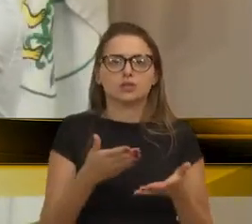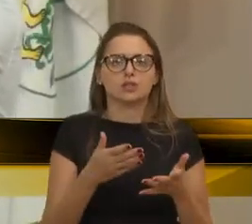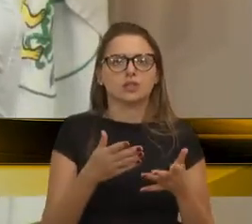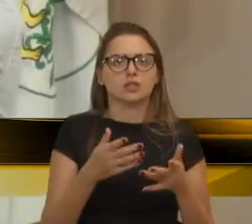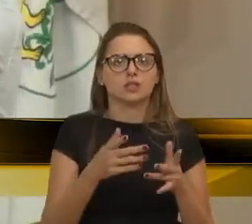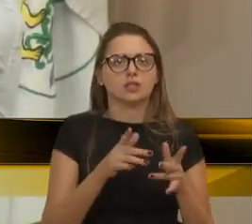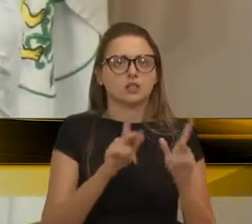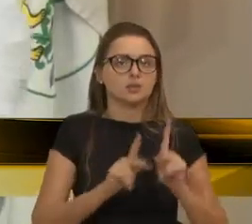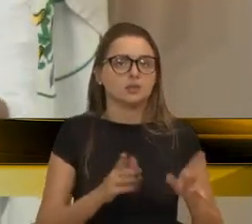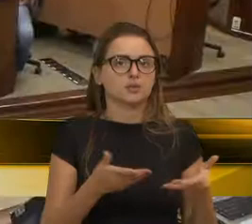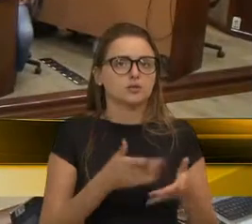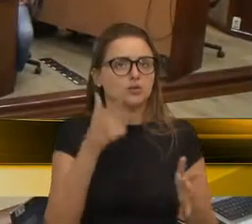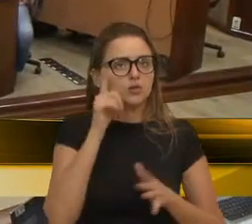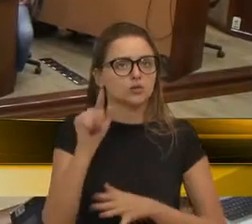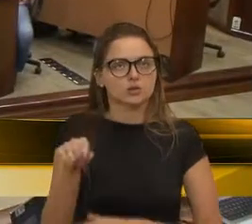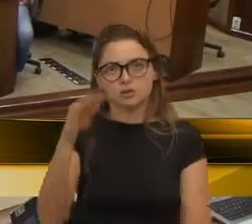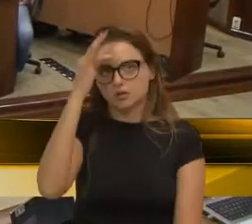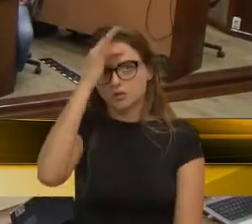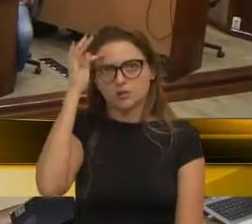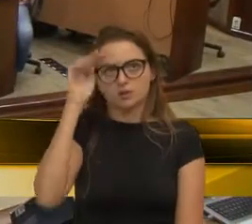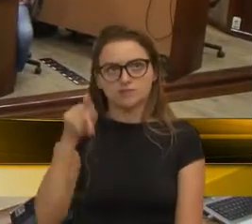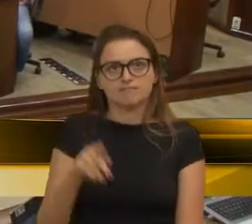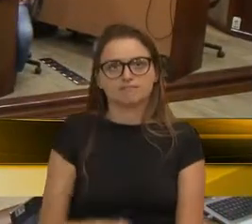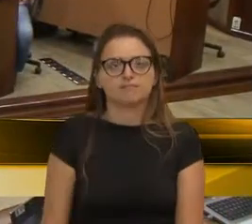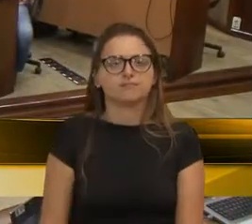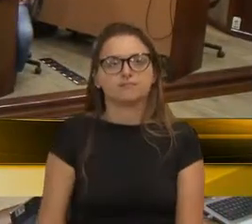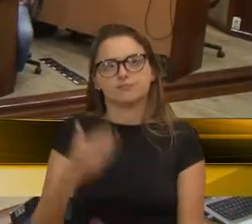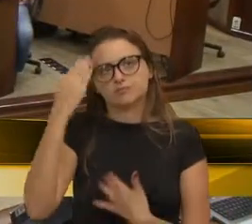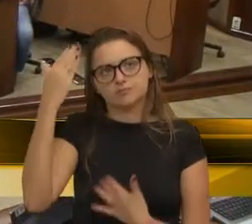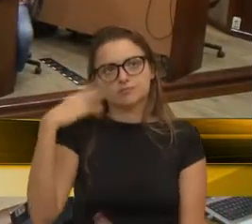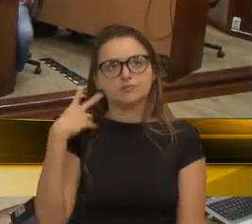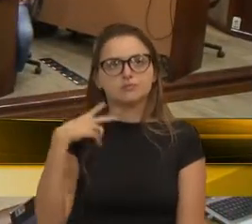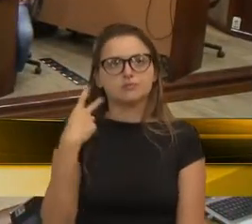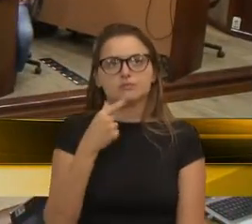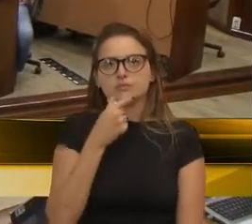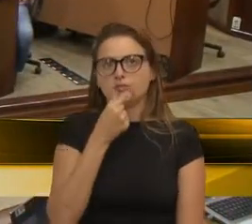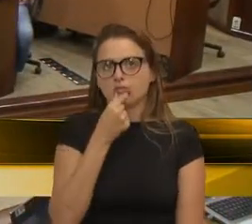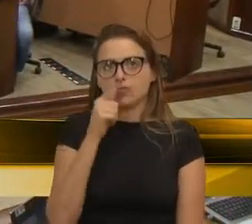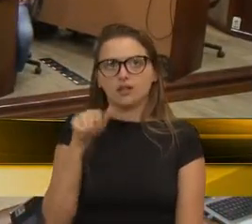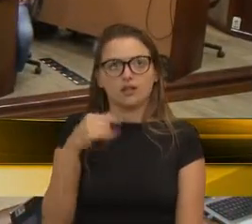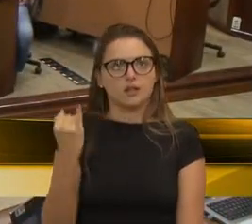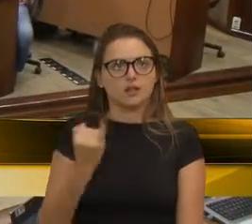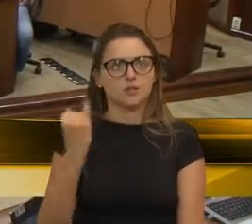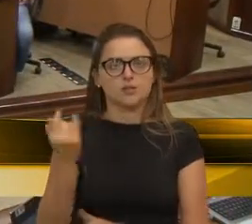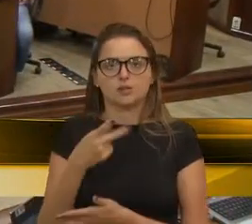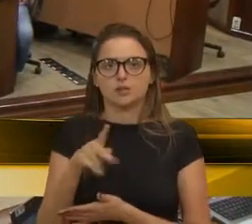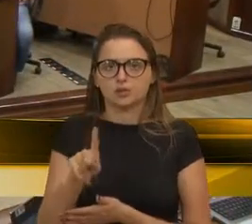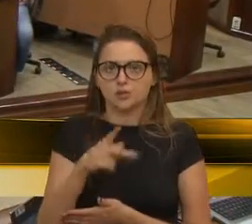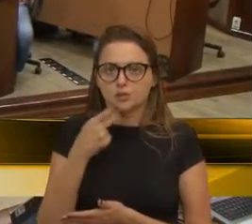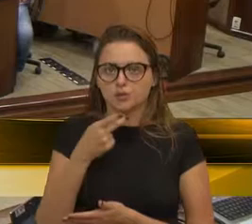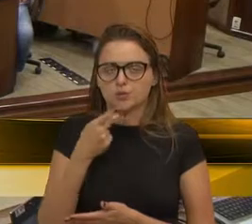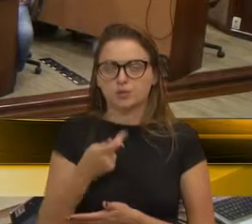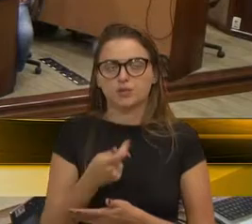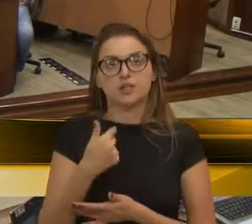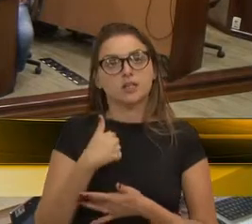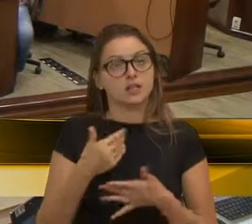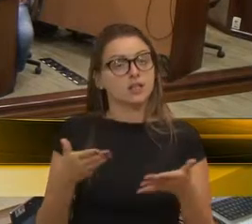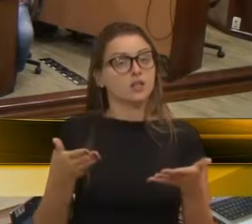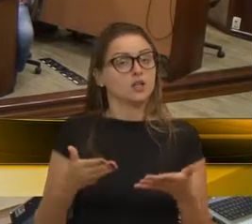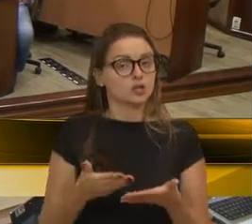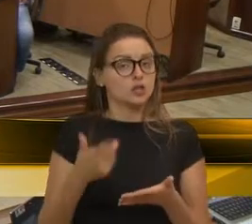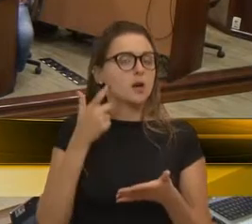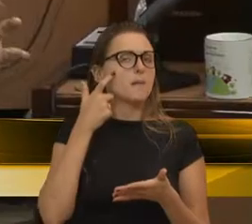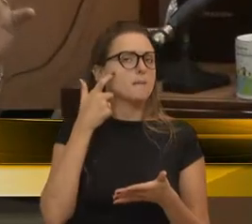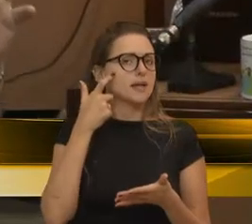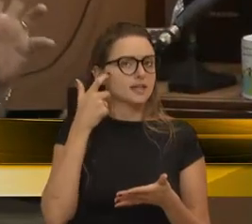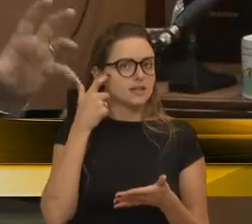vereador Eloy. Muito obrigado, vereador Rodrigo Beltrão. Extremamente importante essa sua manifestação. Eu já